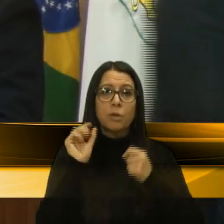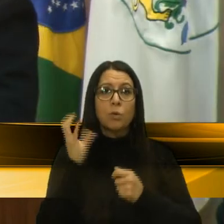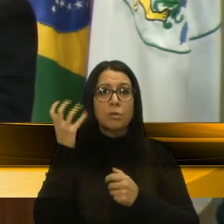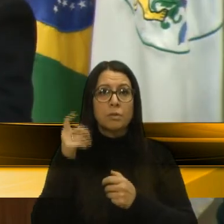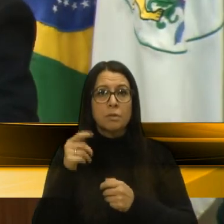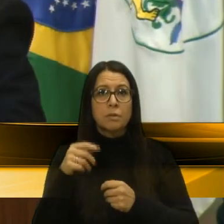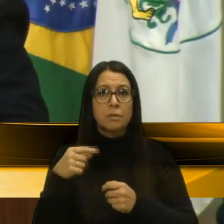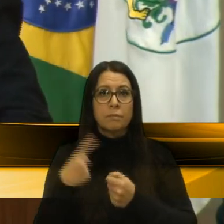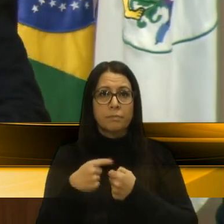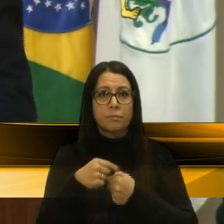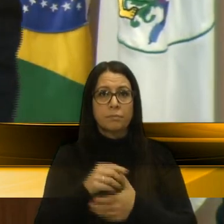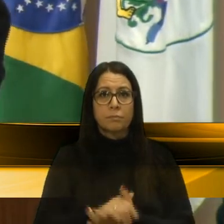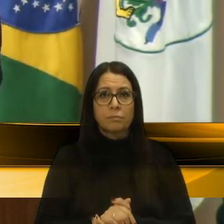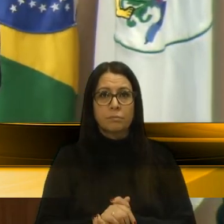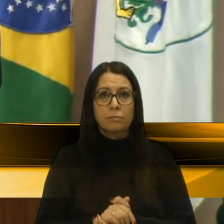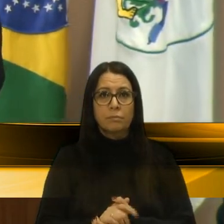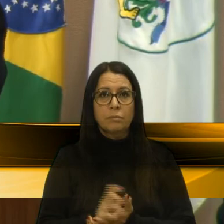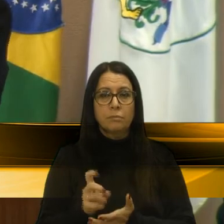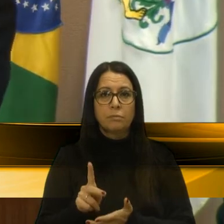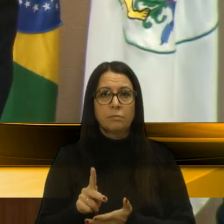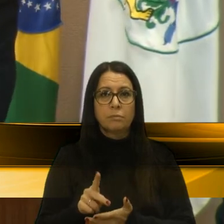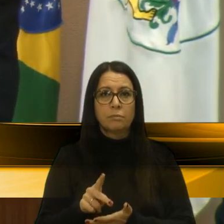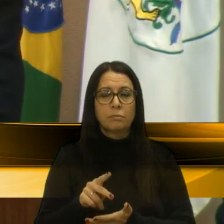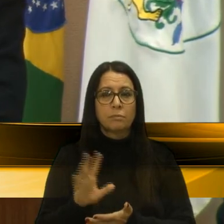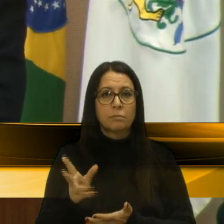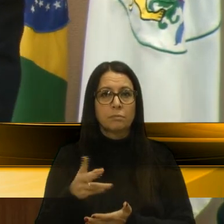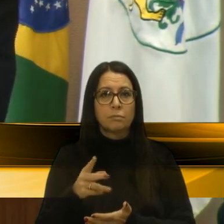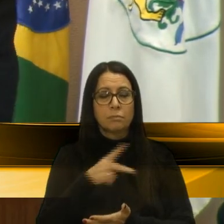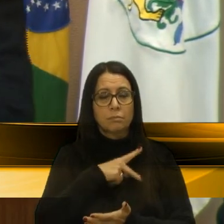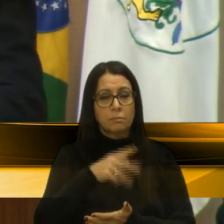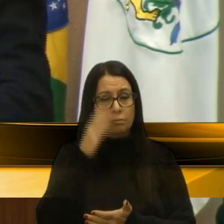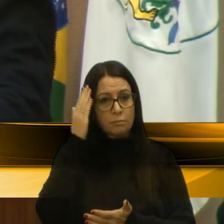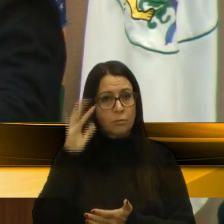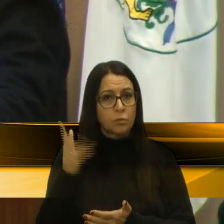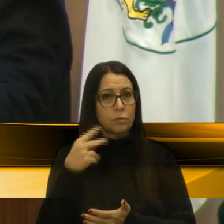a empresa com todos esses problemas, tá, para administrar a nossa saúde, já fora os problemas que estão